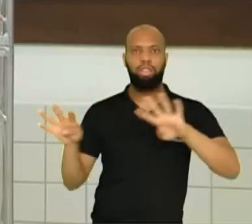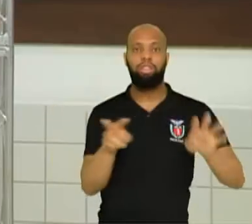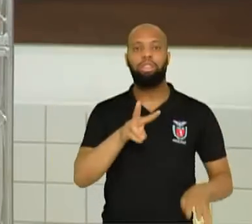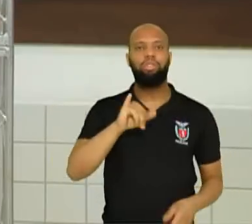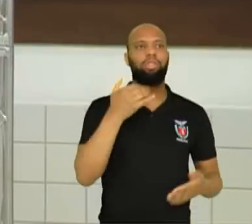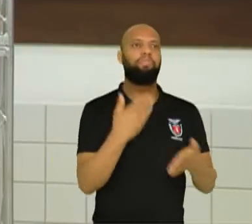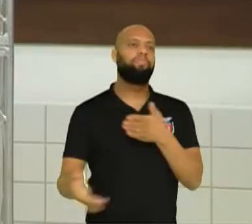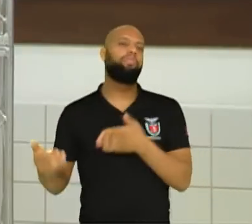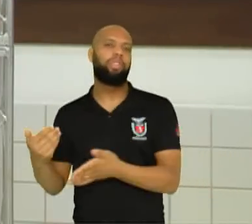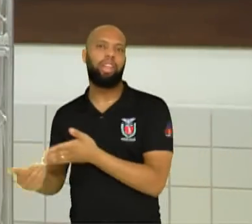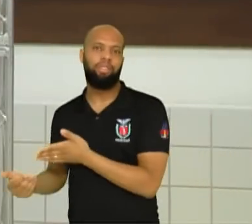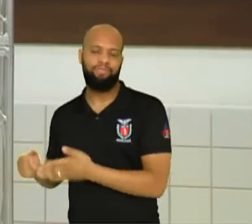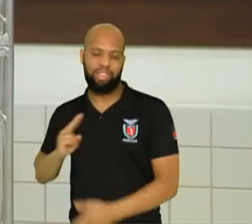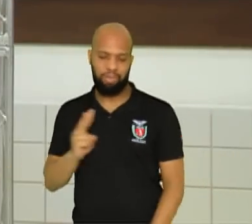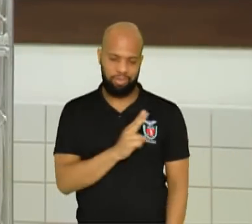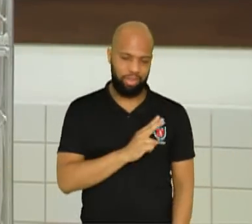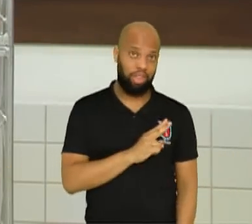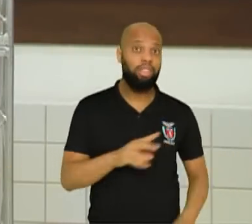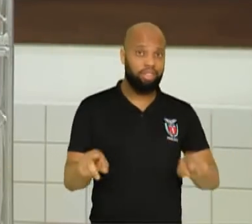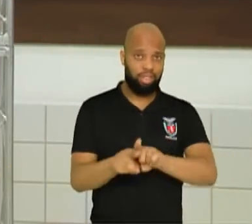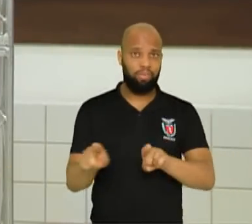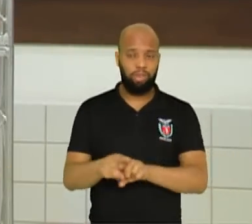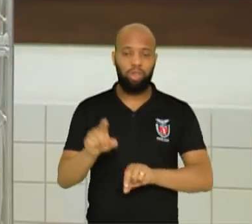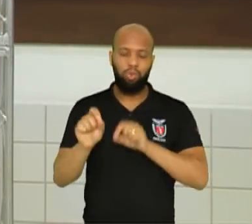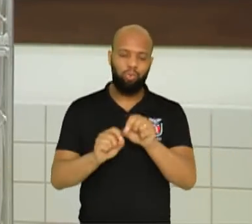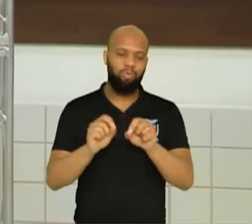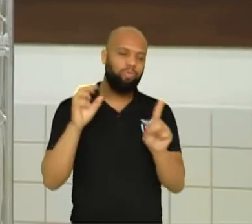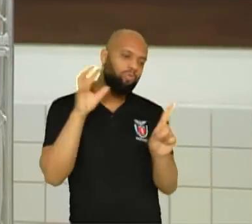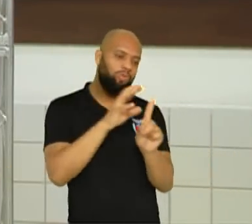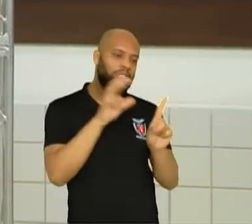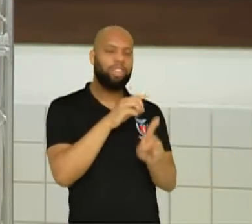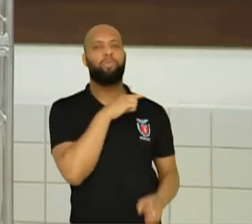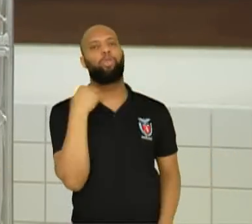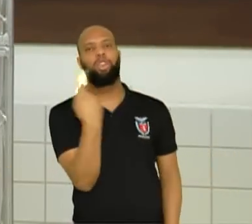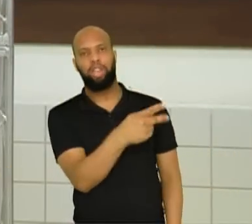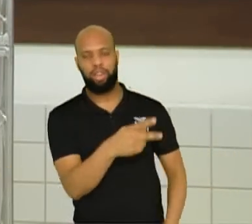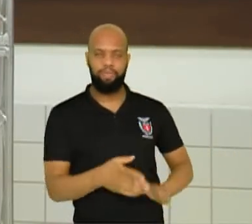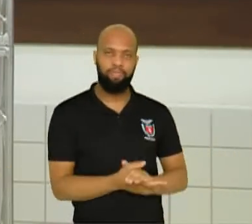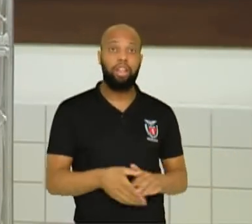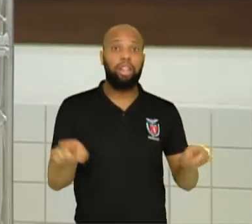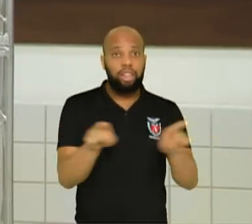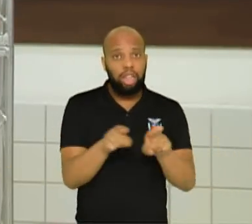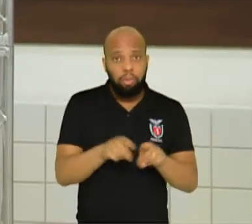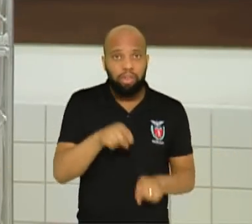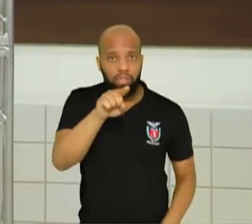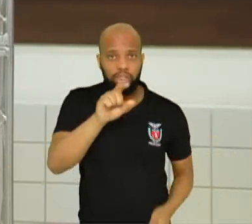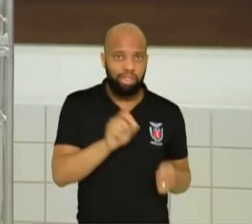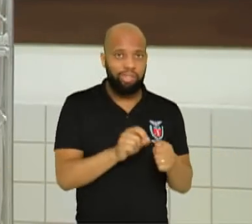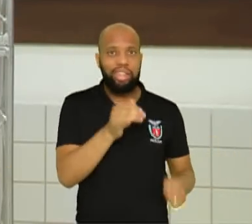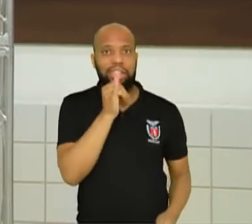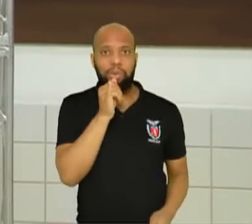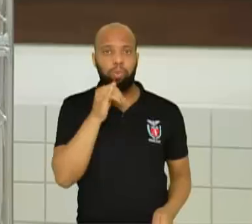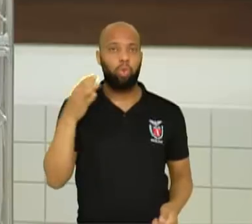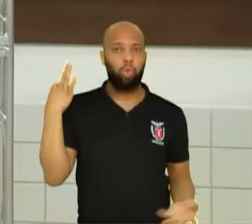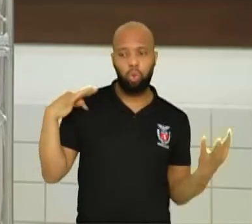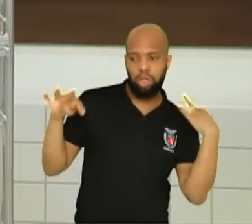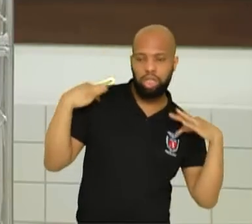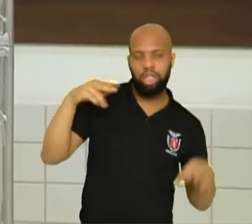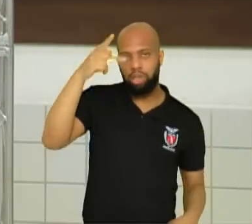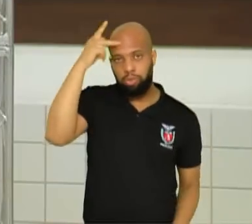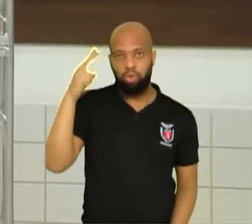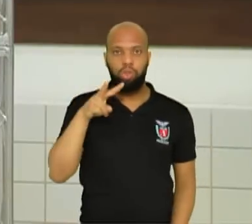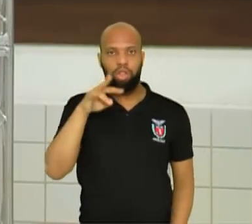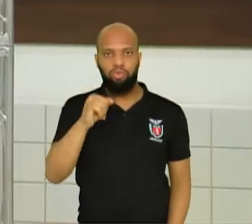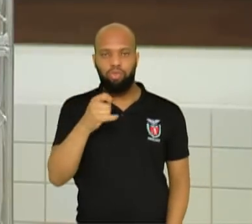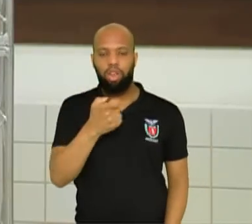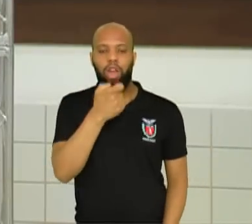dos nutrientes, o que também contribui para que ele morra. Ou ainda, quando você faz um tipo de turismo, onde as pessoas vão